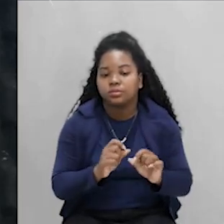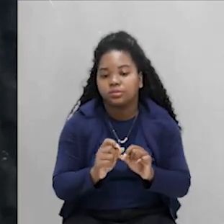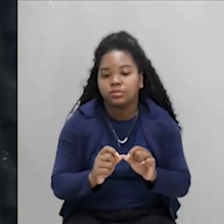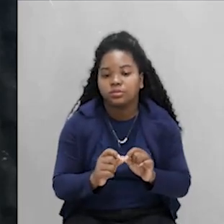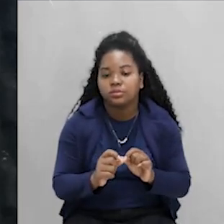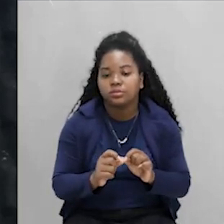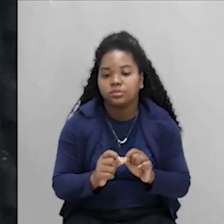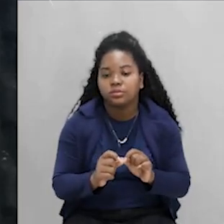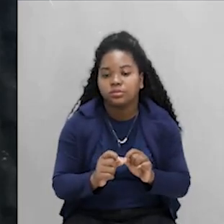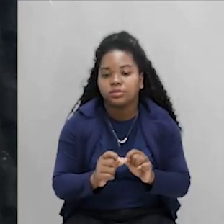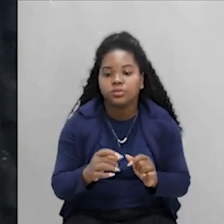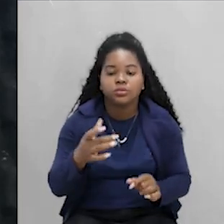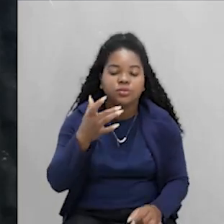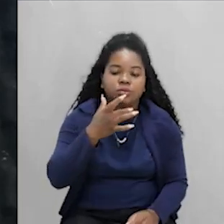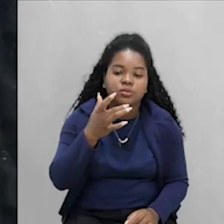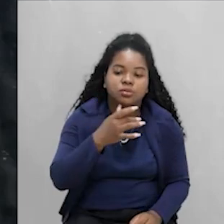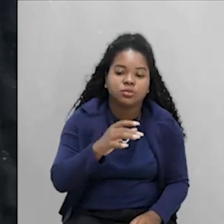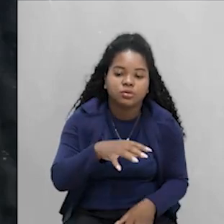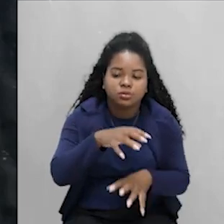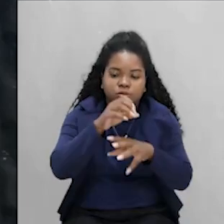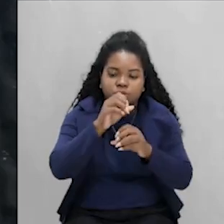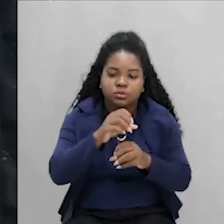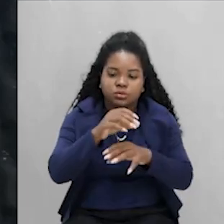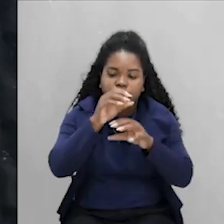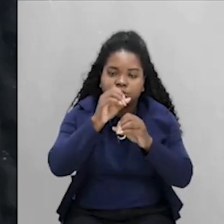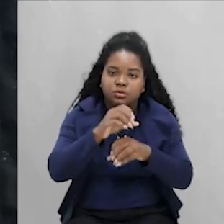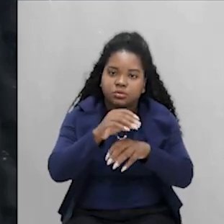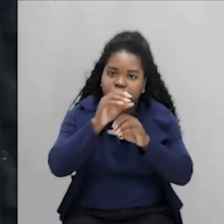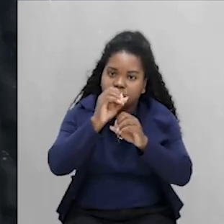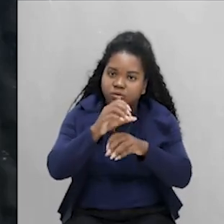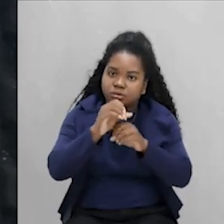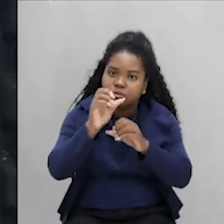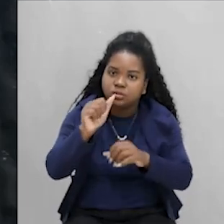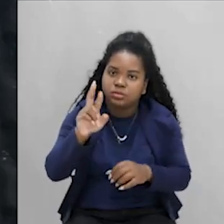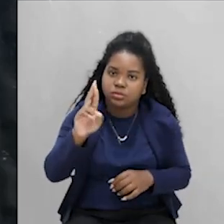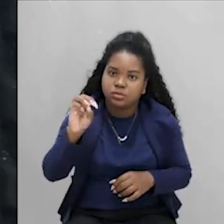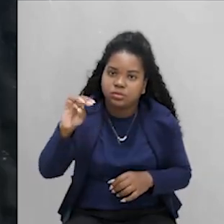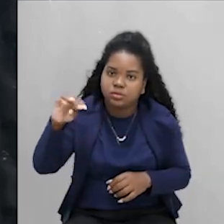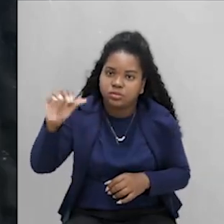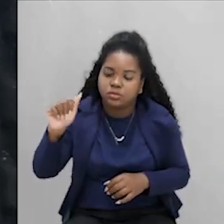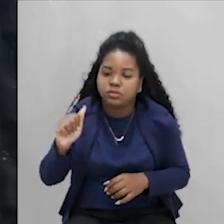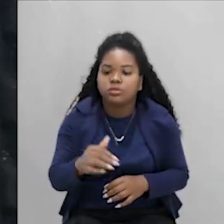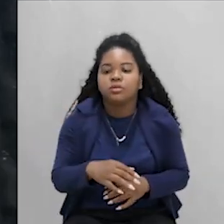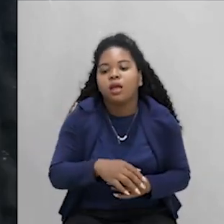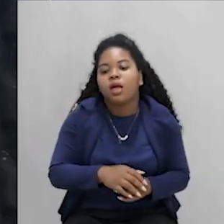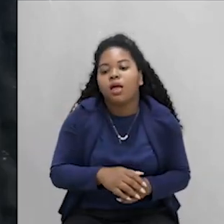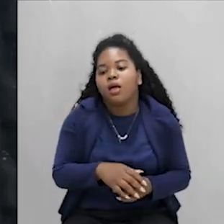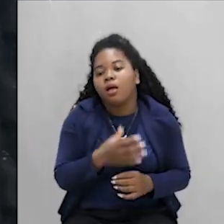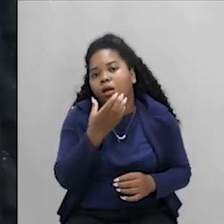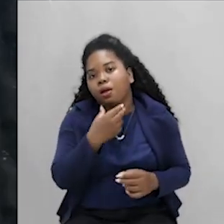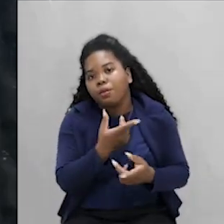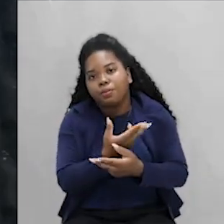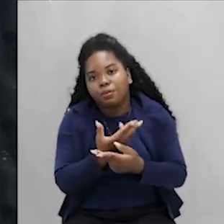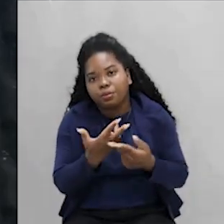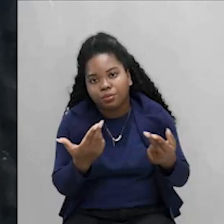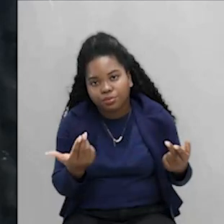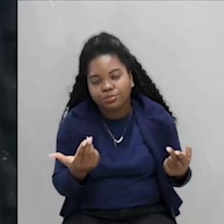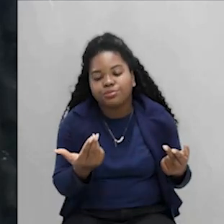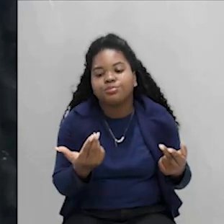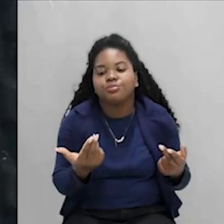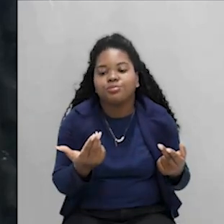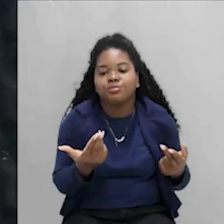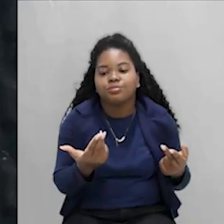sabor e o cheiro né o aroma das frutas né das